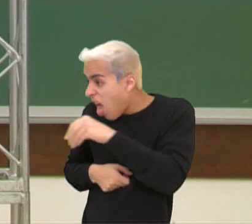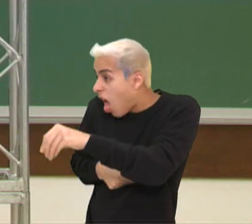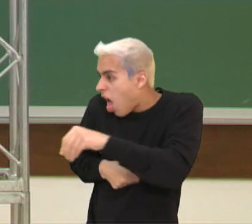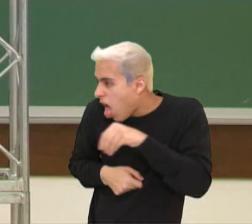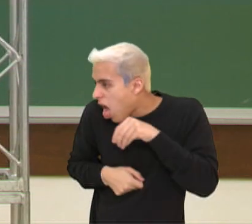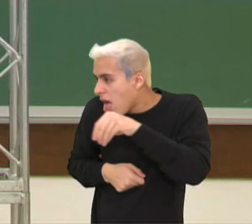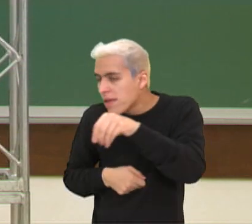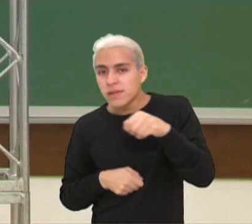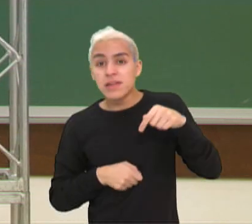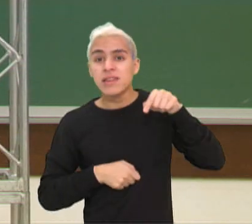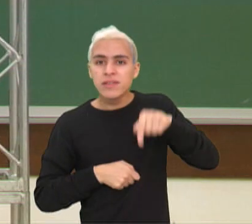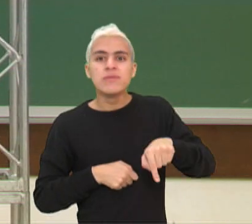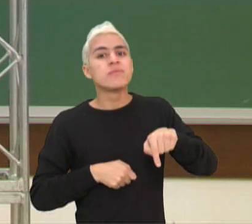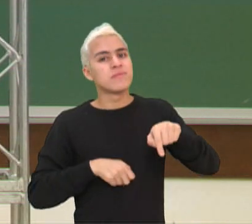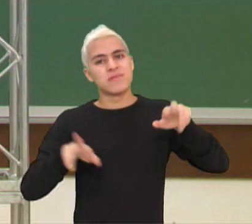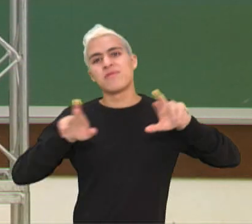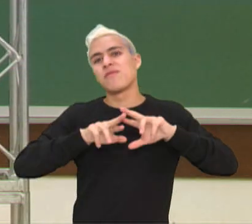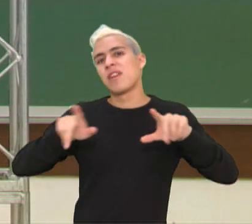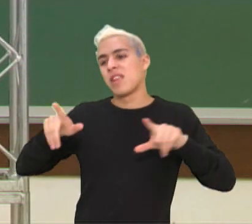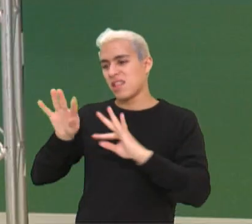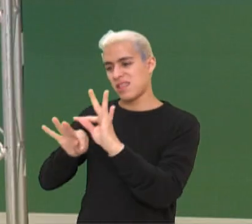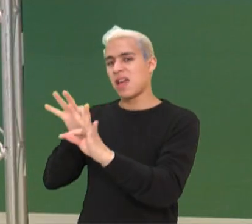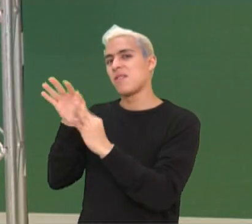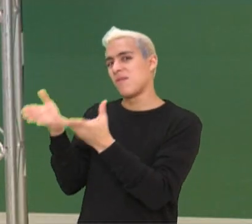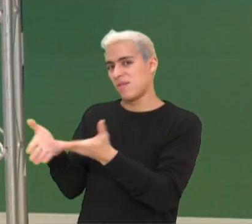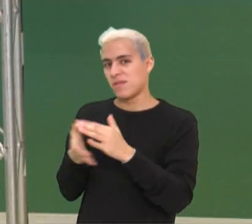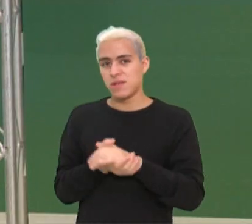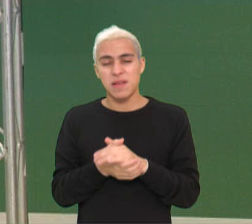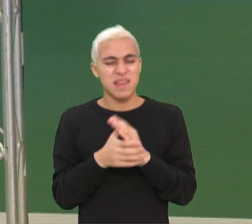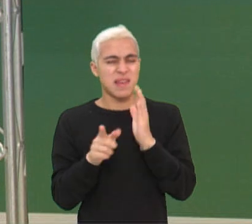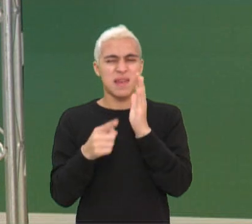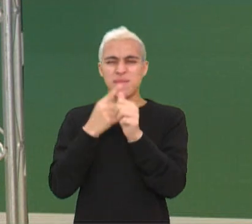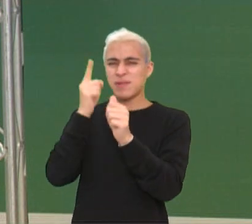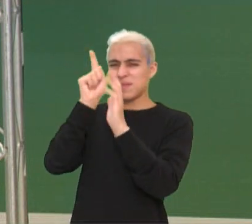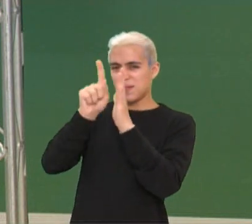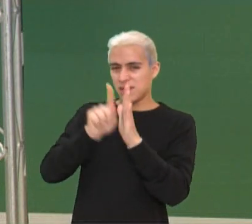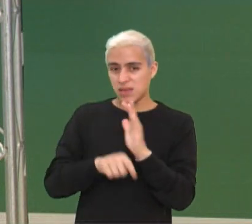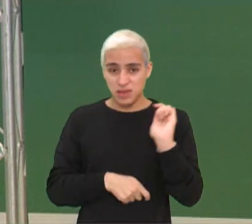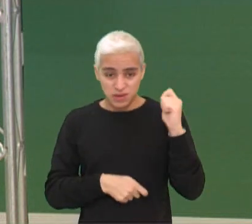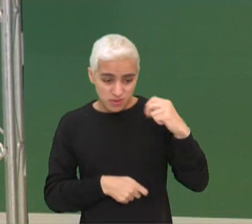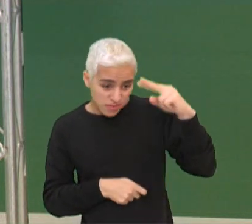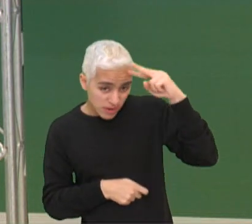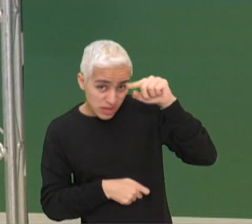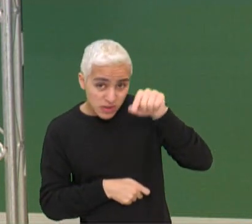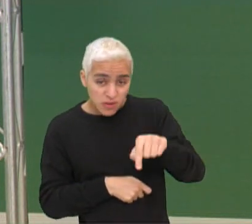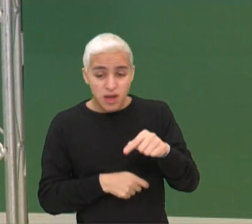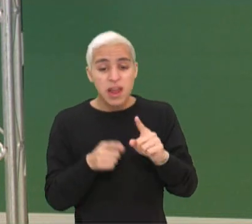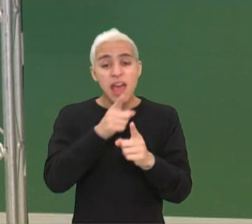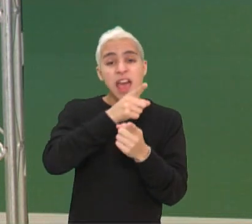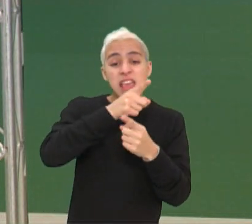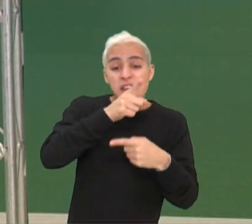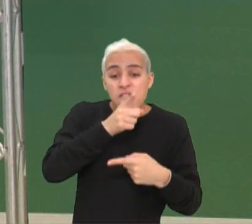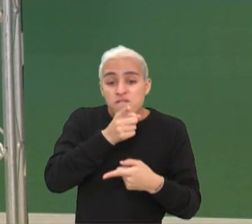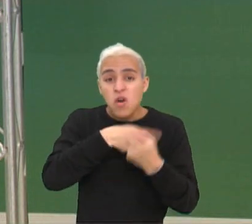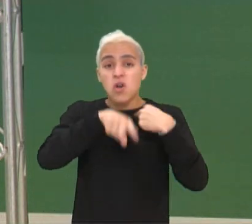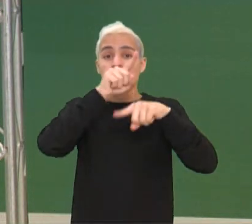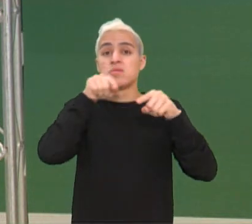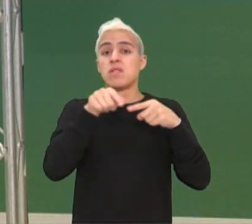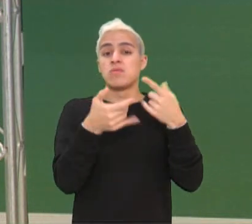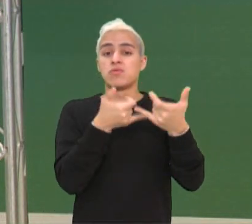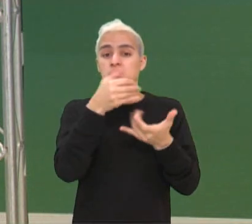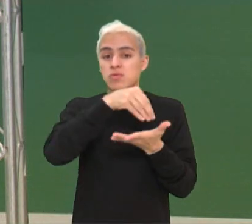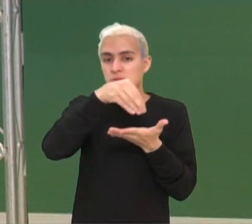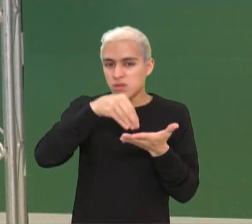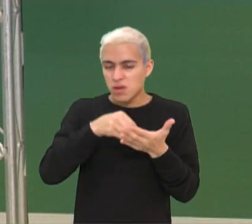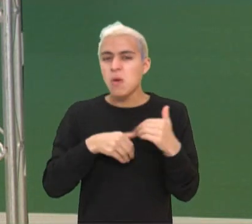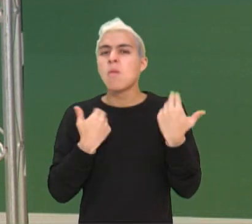faz a diferença no jogo eletrônico. Primeiro quiz, né? Sobre a história e evolução dos jogos de tabuleiro, podemos afirmar que...